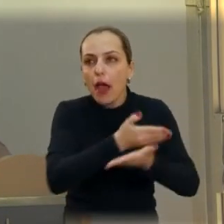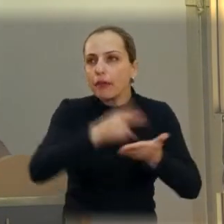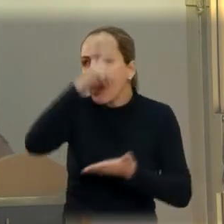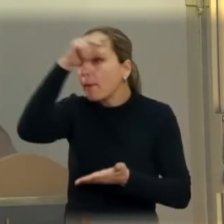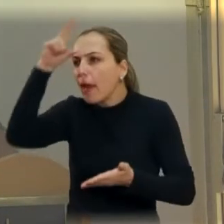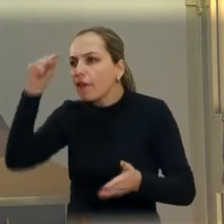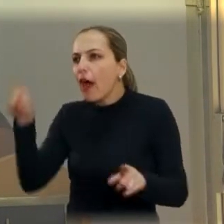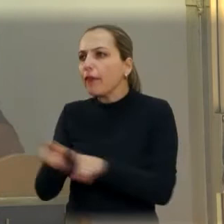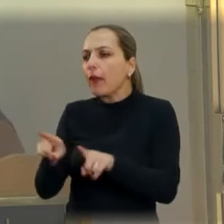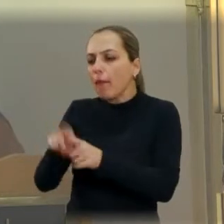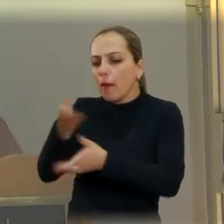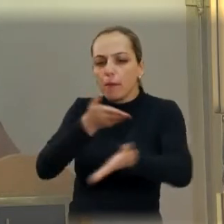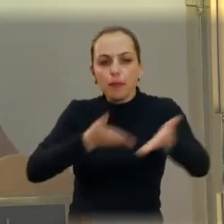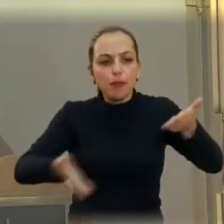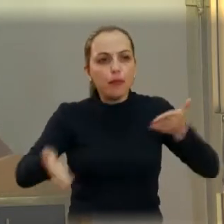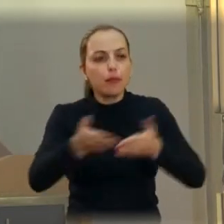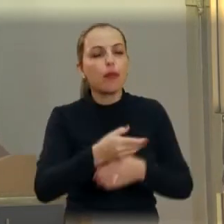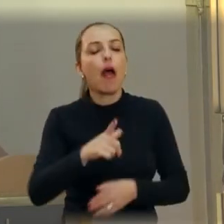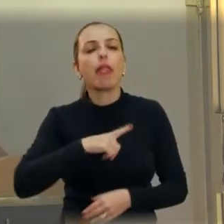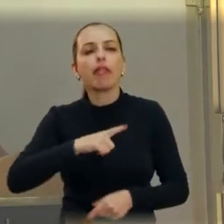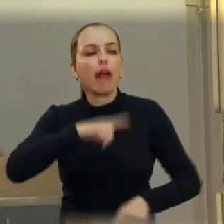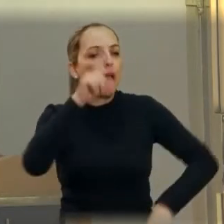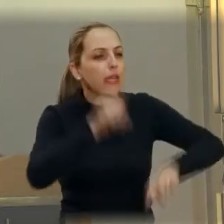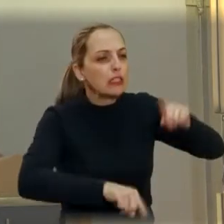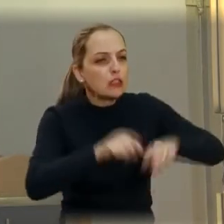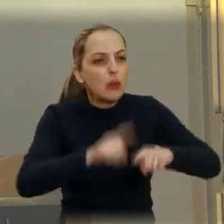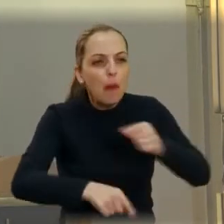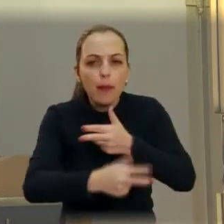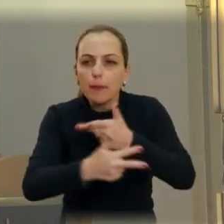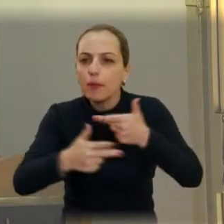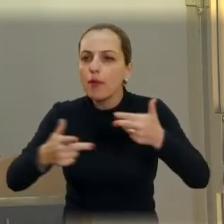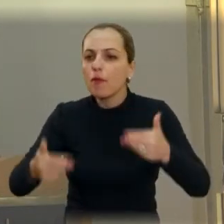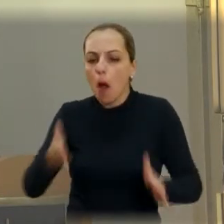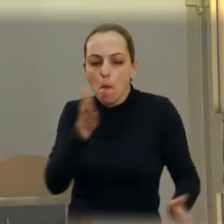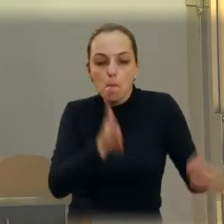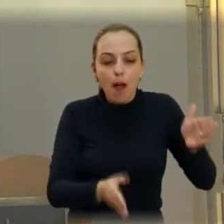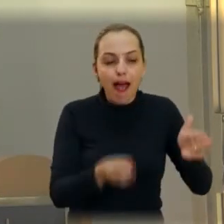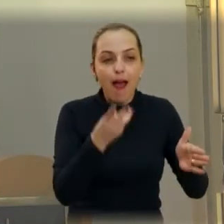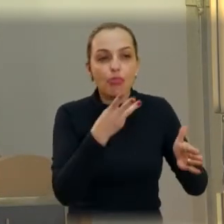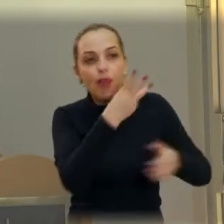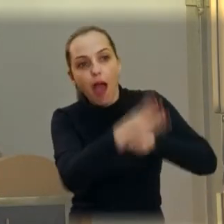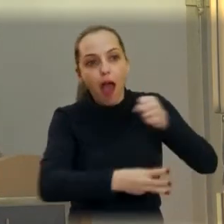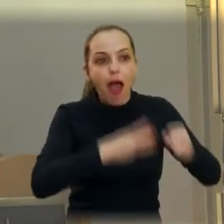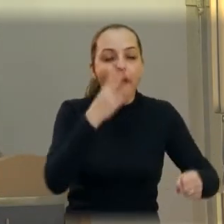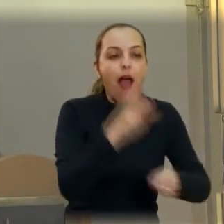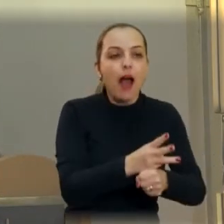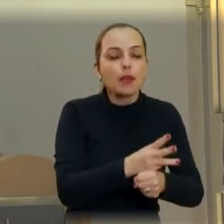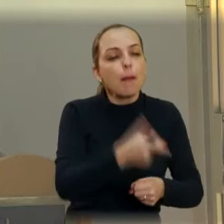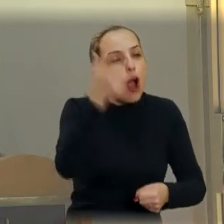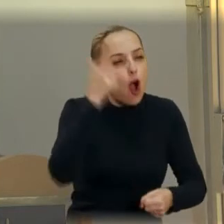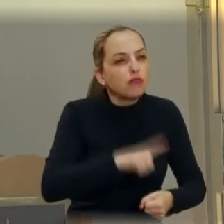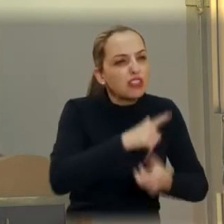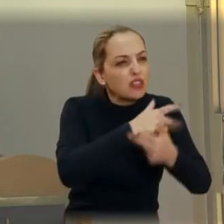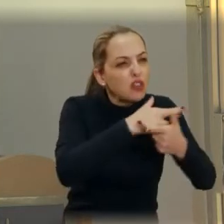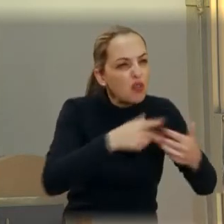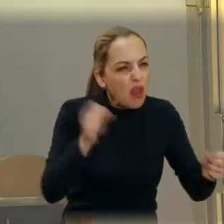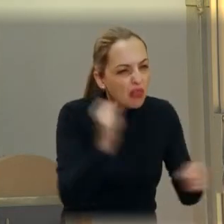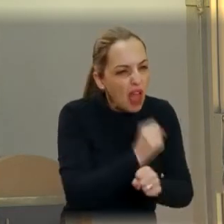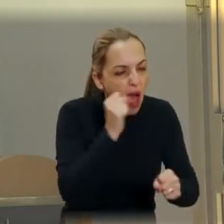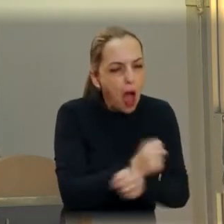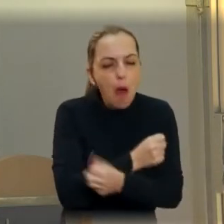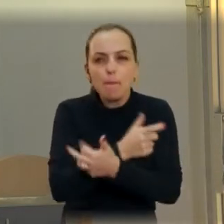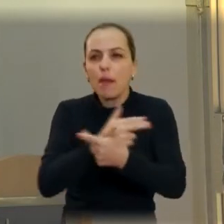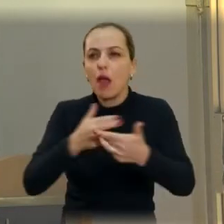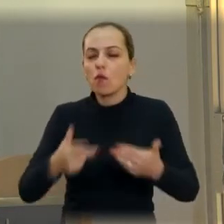não tivesse disposto de todos os instrumentos durante todos esses 3 anos para viabilizar qualquer que fosse a obra, mesmo que